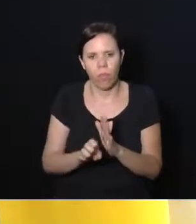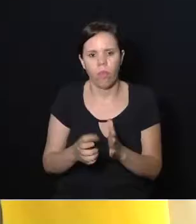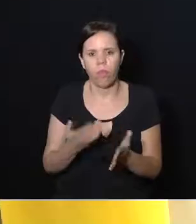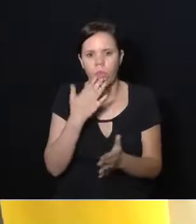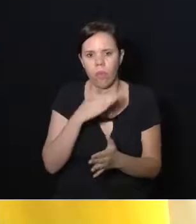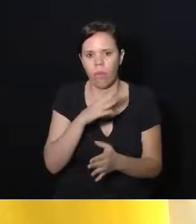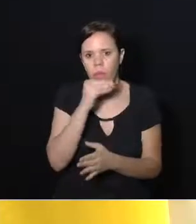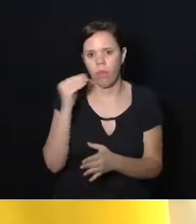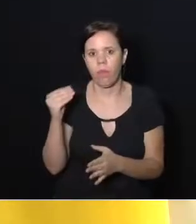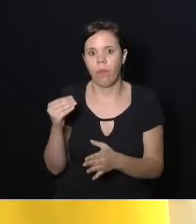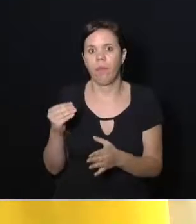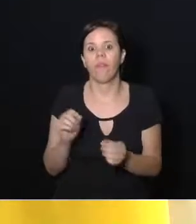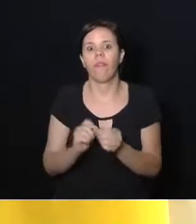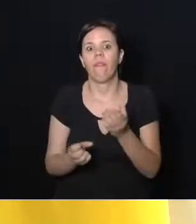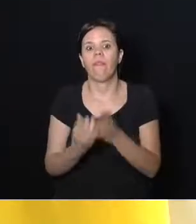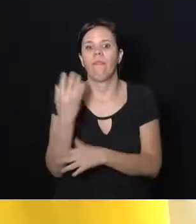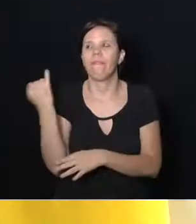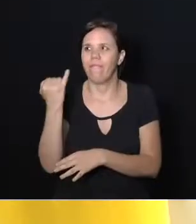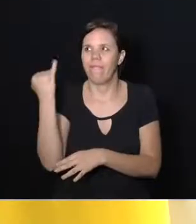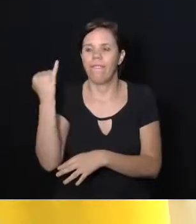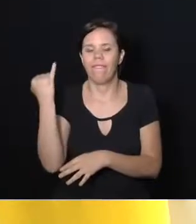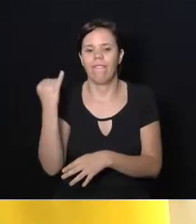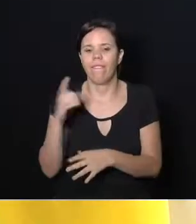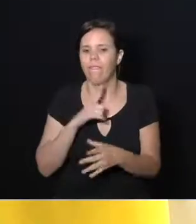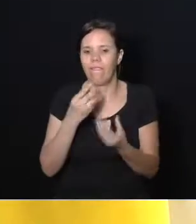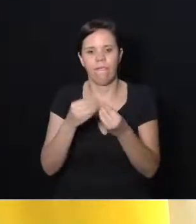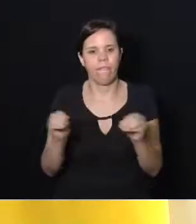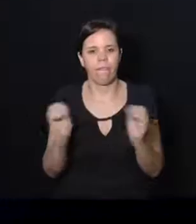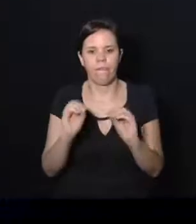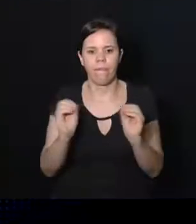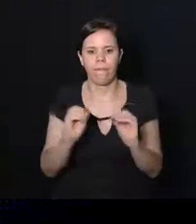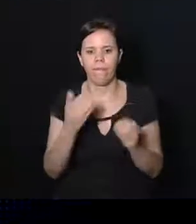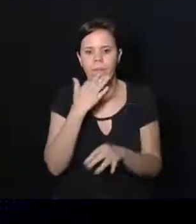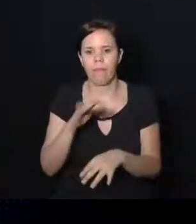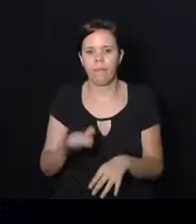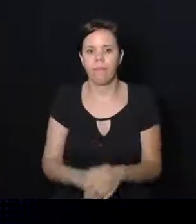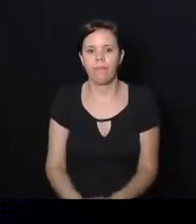prevê. Mas o que é mais importante é o seguinte, não vai ter prejuízo nenhum à criança.